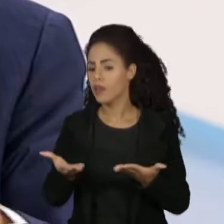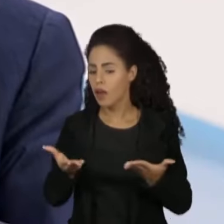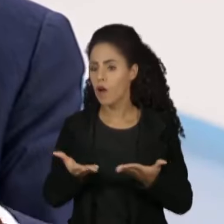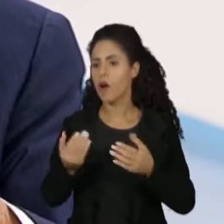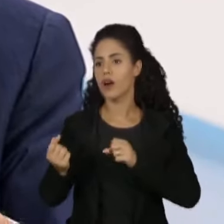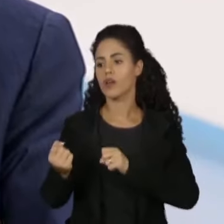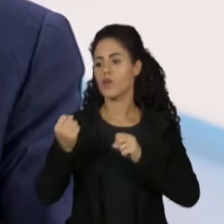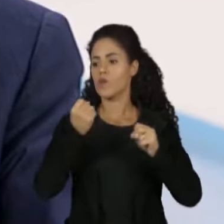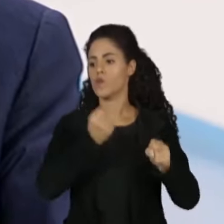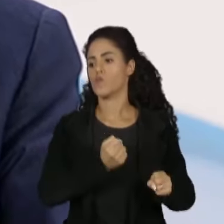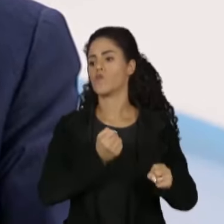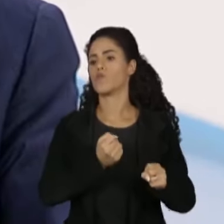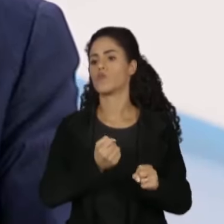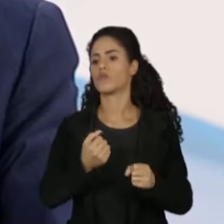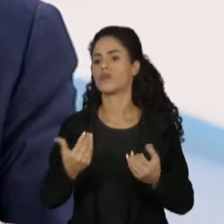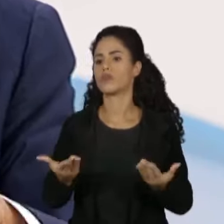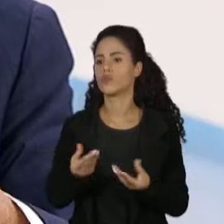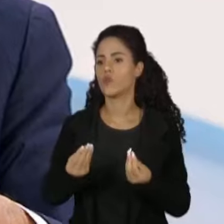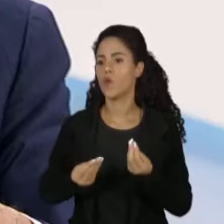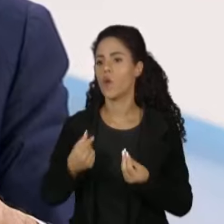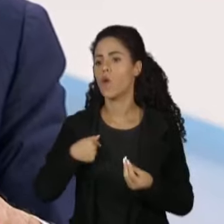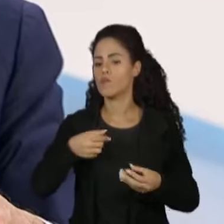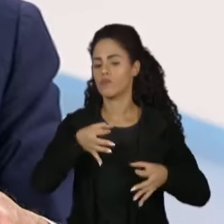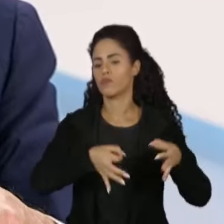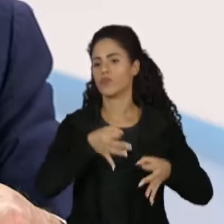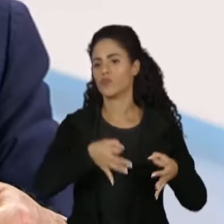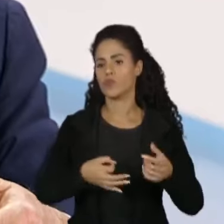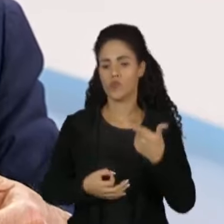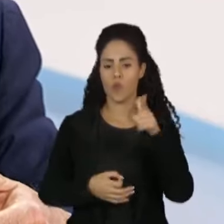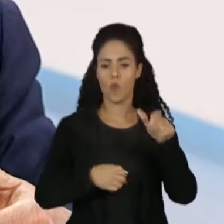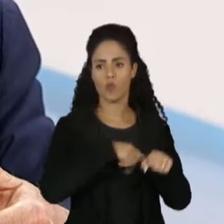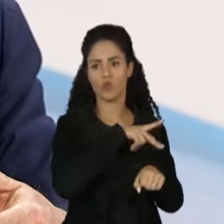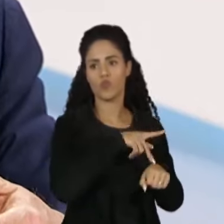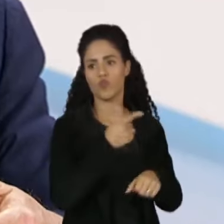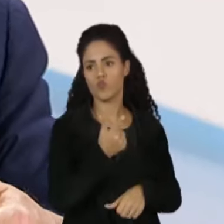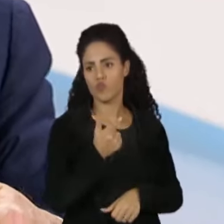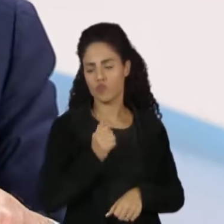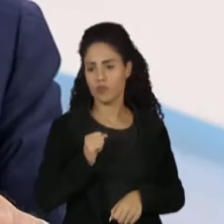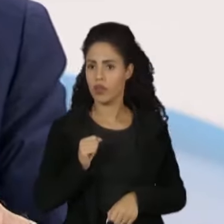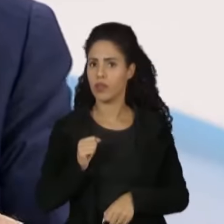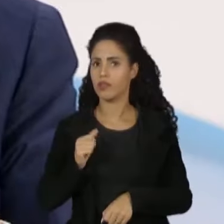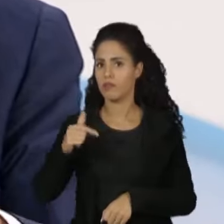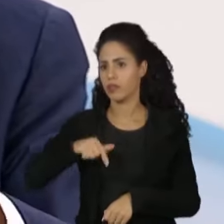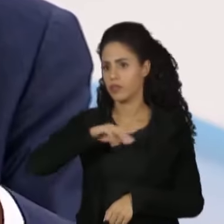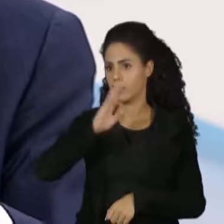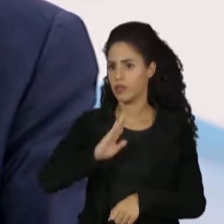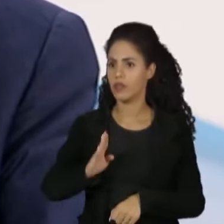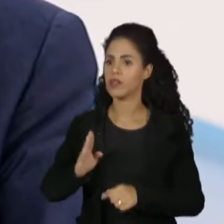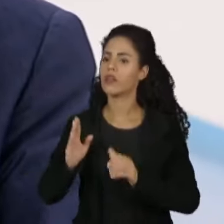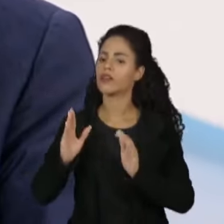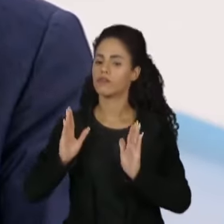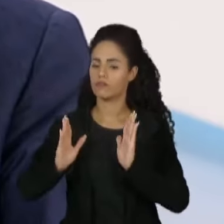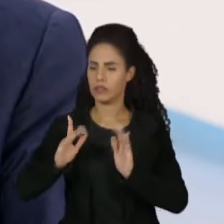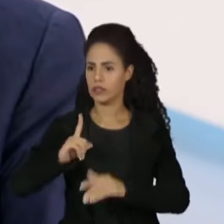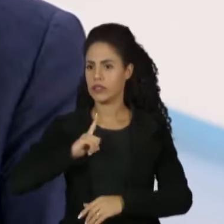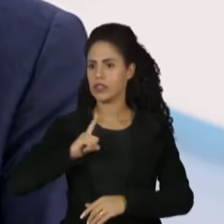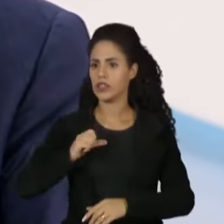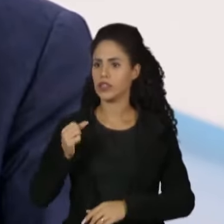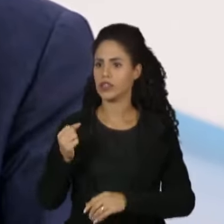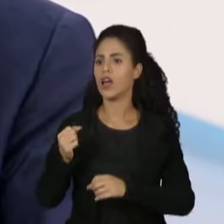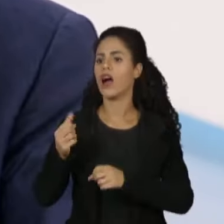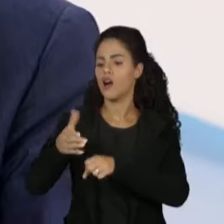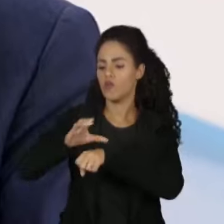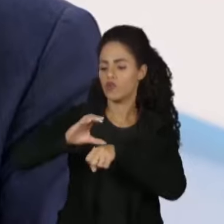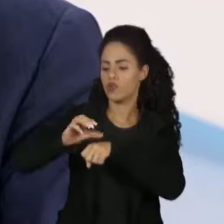Congresso rever decisão do Supremo. Isso não existe em lugar nenhum do mundo, em rigor. Existiu durante o Estado Novo, com a Constituição de